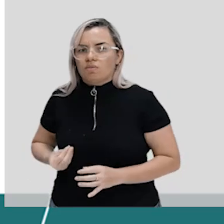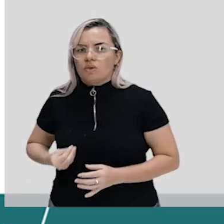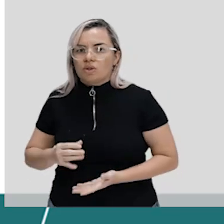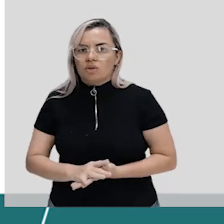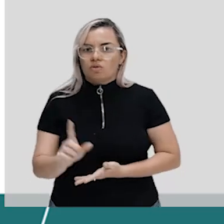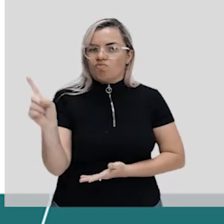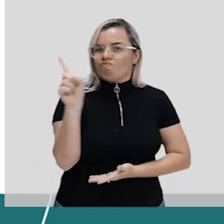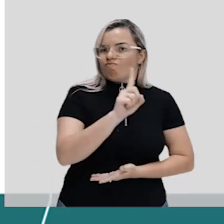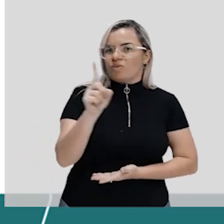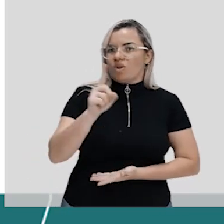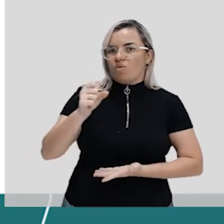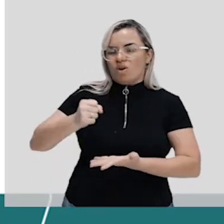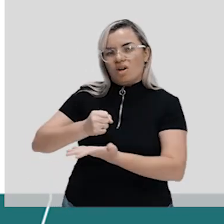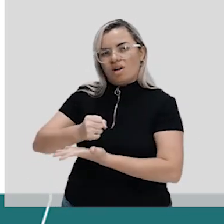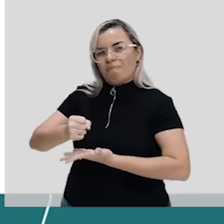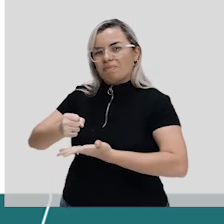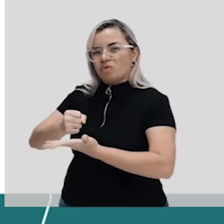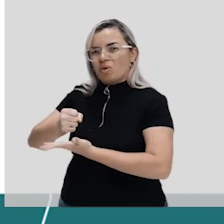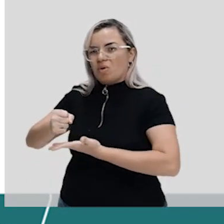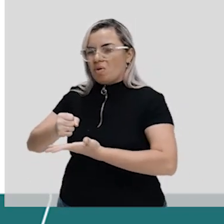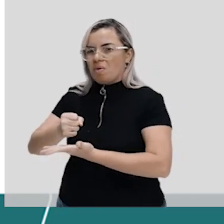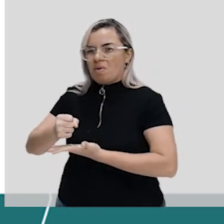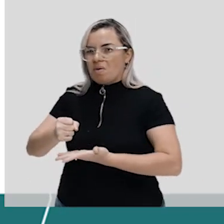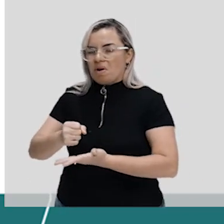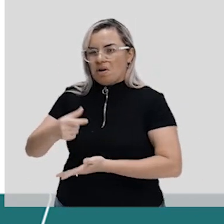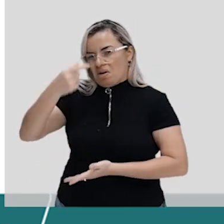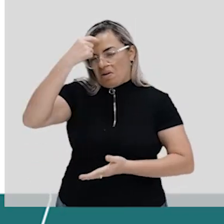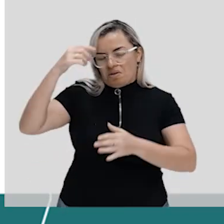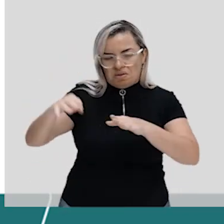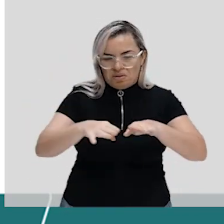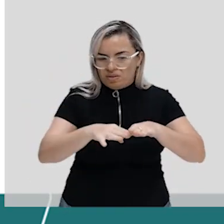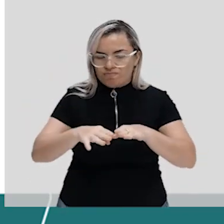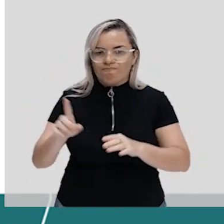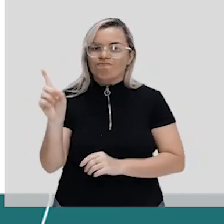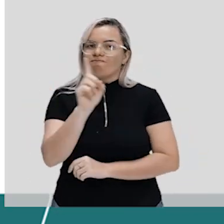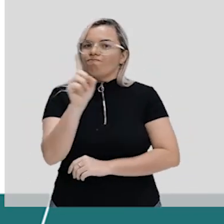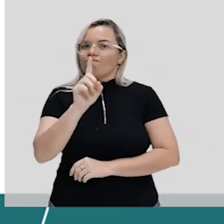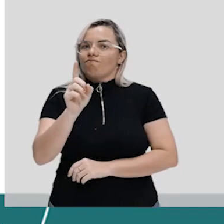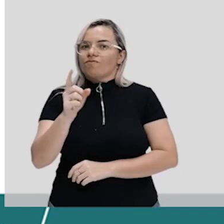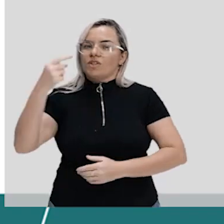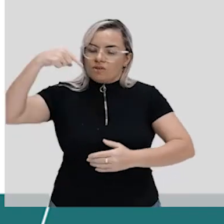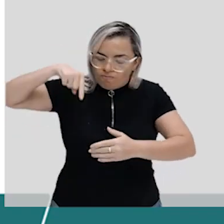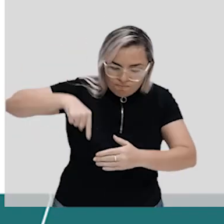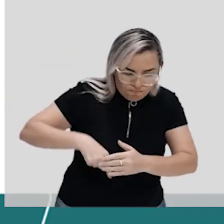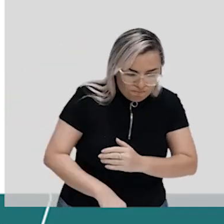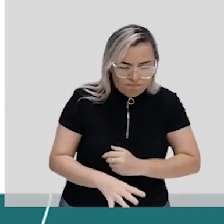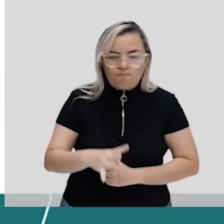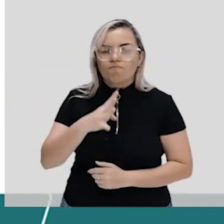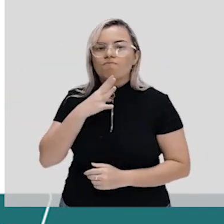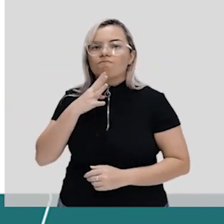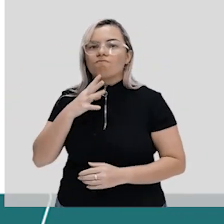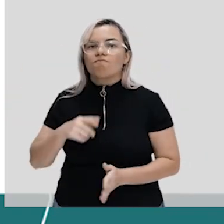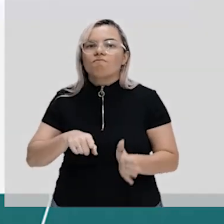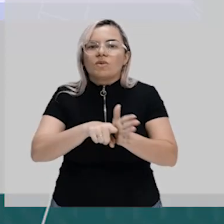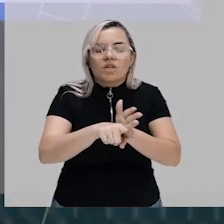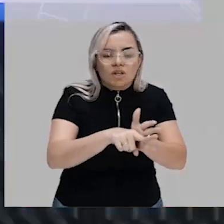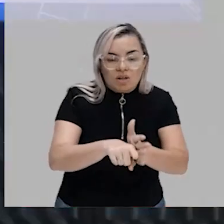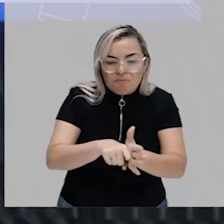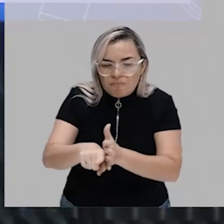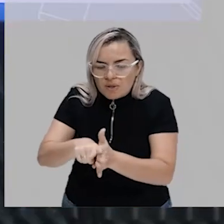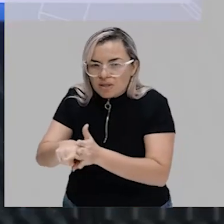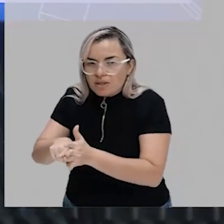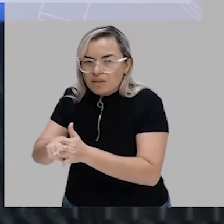superficial, é aprofundada. E quando você aprofunda o conhecimento, você busca a raiz do